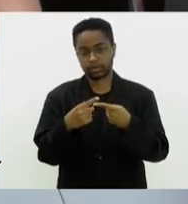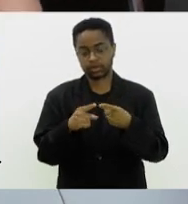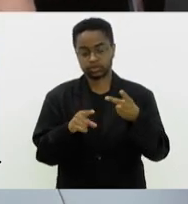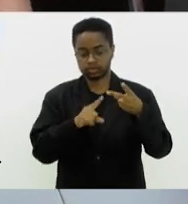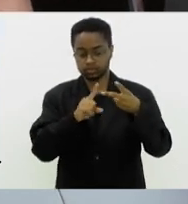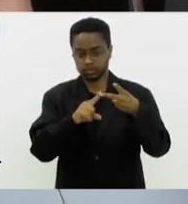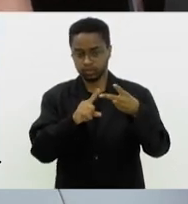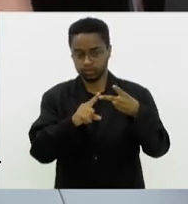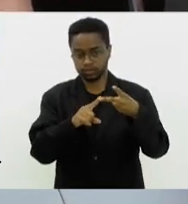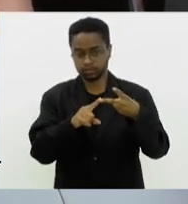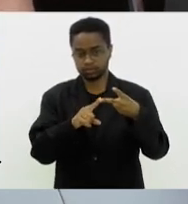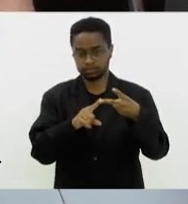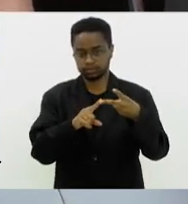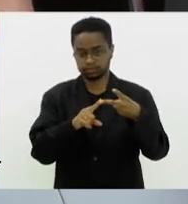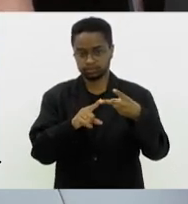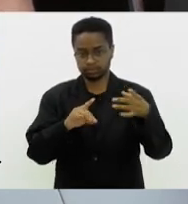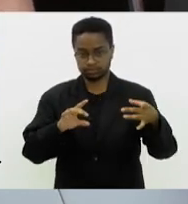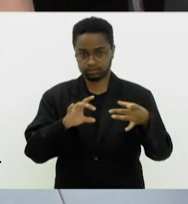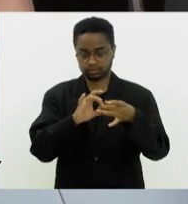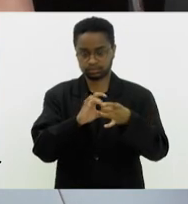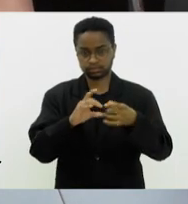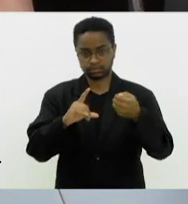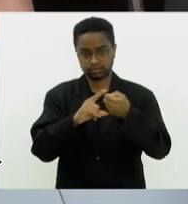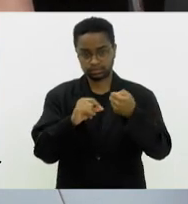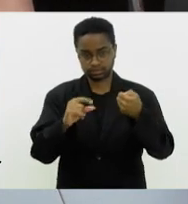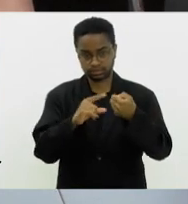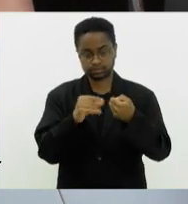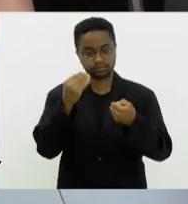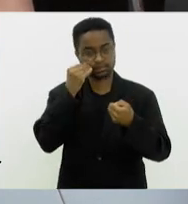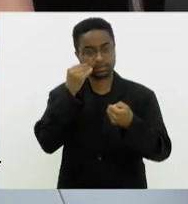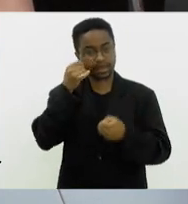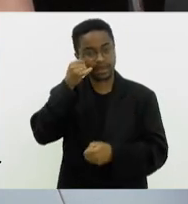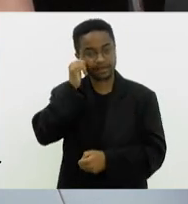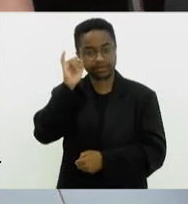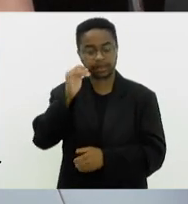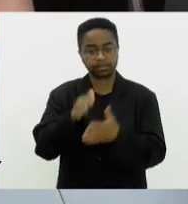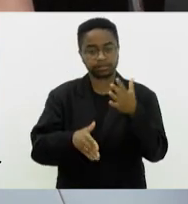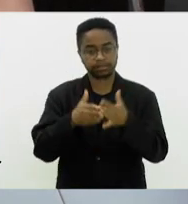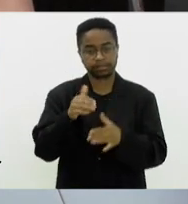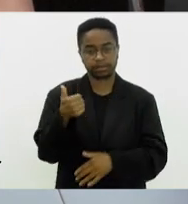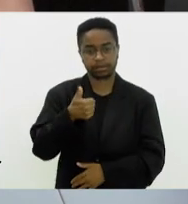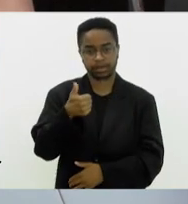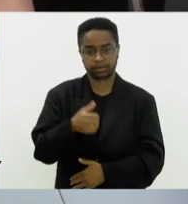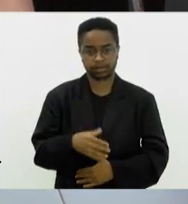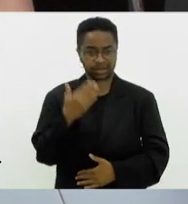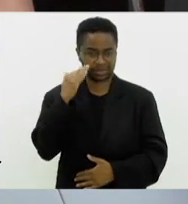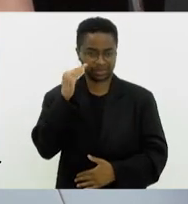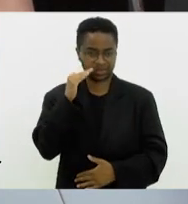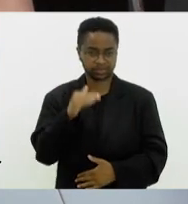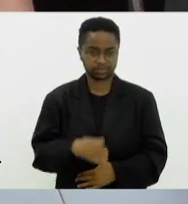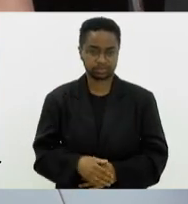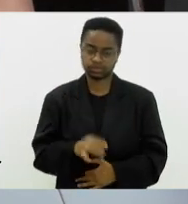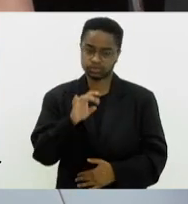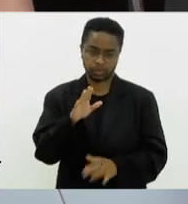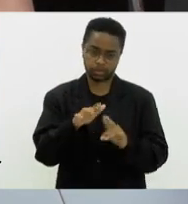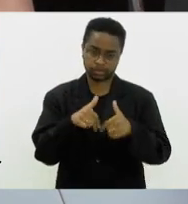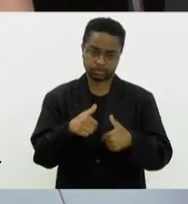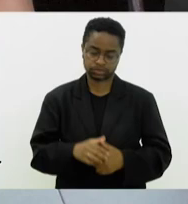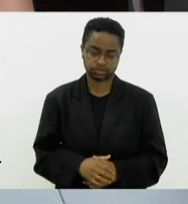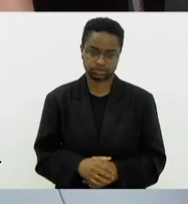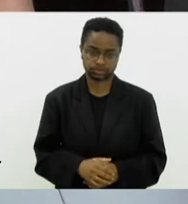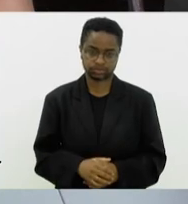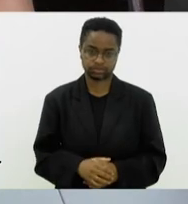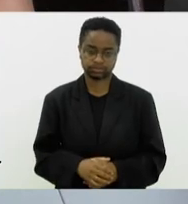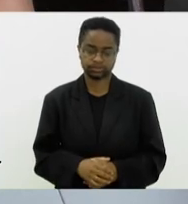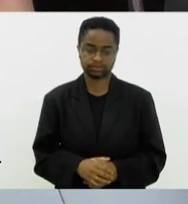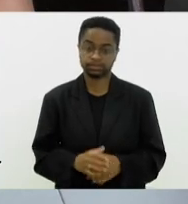parte circular num artigo específico para não comprometer a primeira. Entendeu, presidente? A vista só por causa disso. Eu